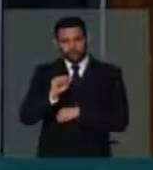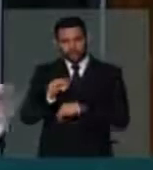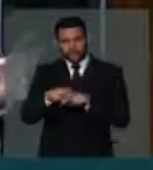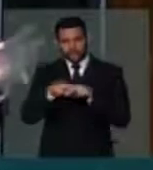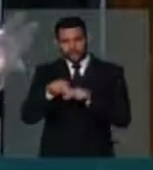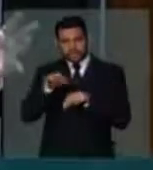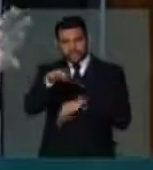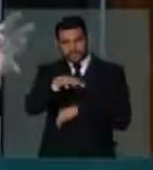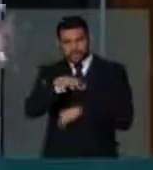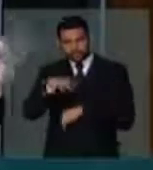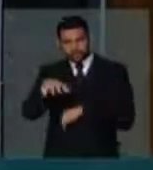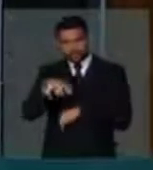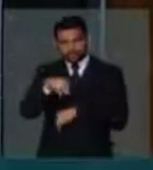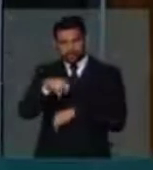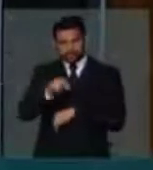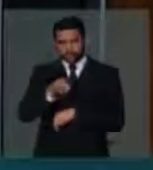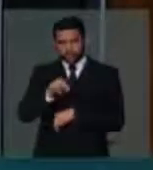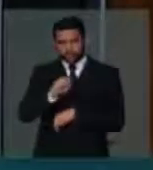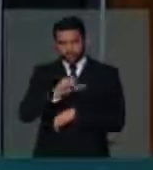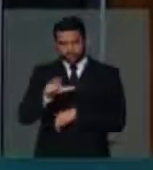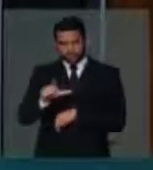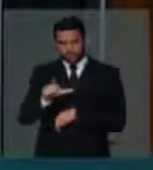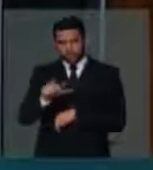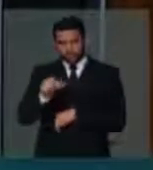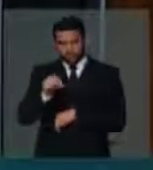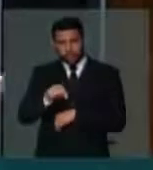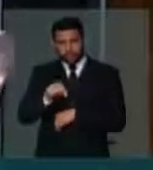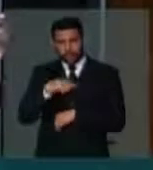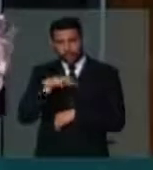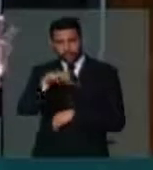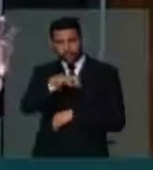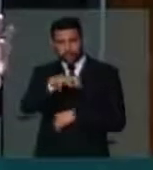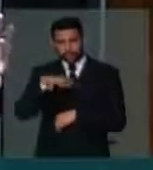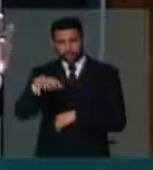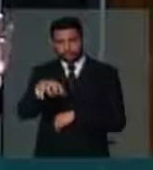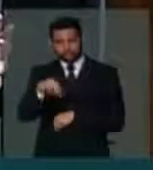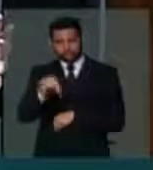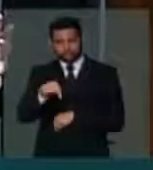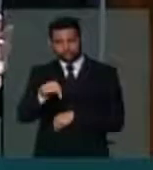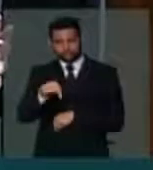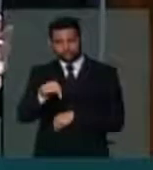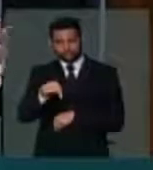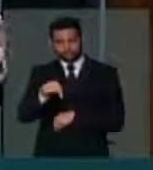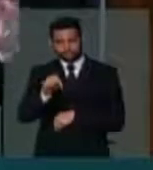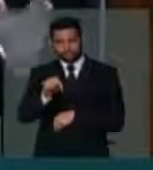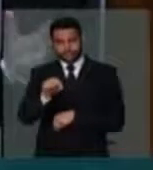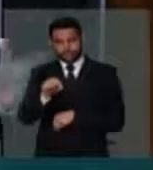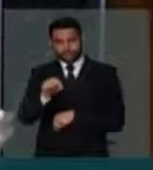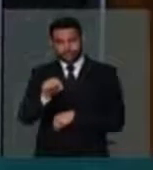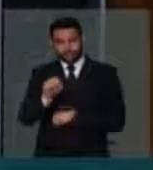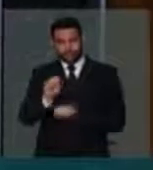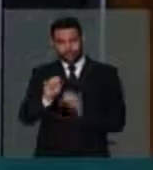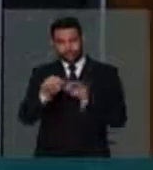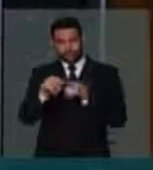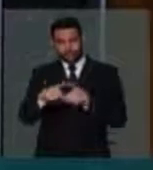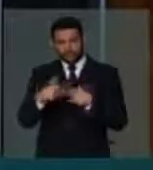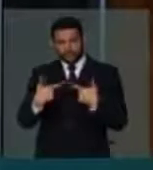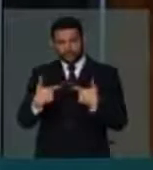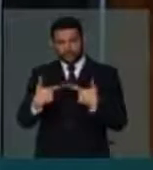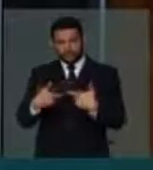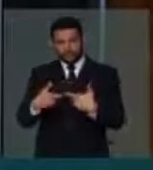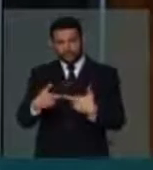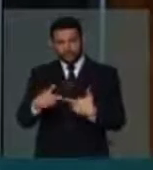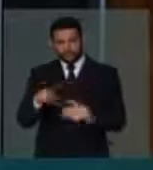esta região onde hoje é o Mato Grosso do Sul, é uma região que, após o final da Guerra do